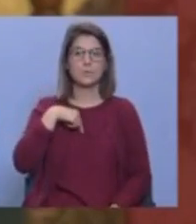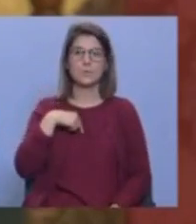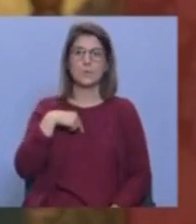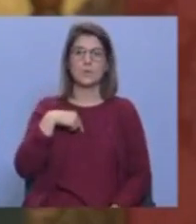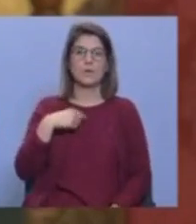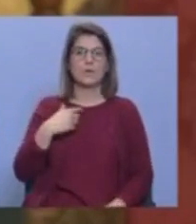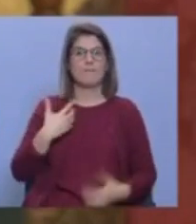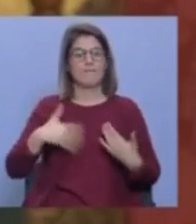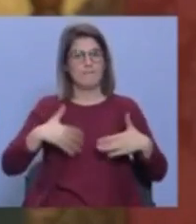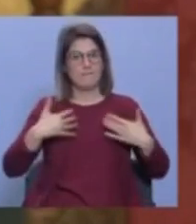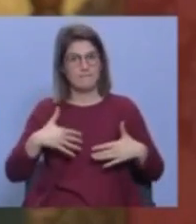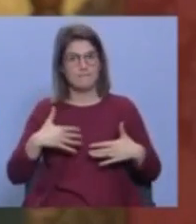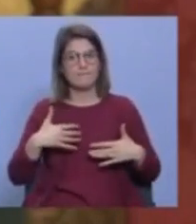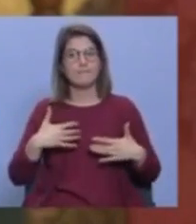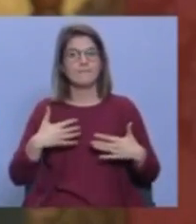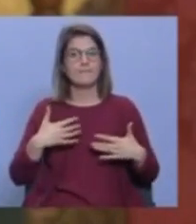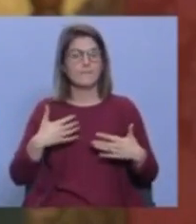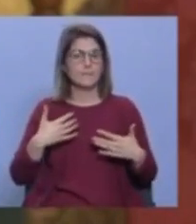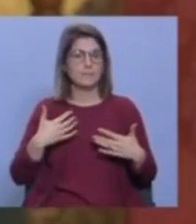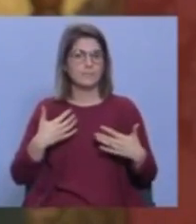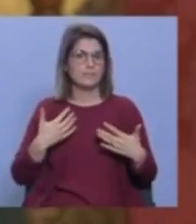apelos que não nos deixam